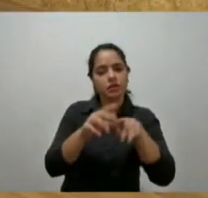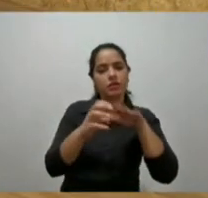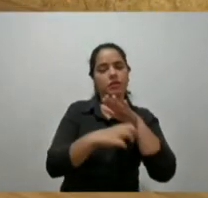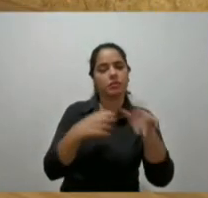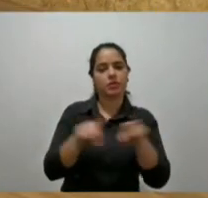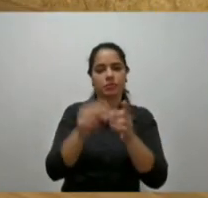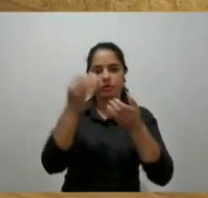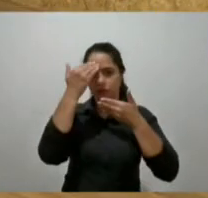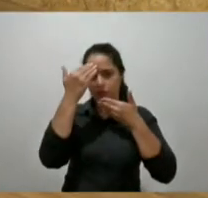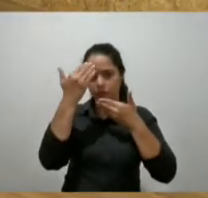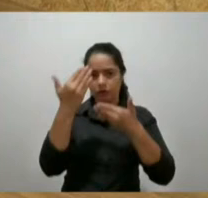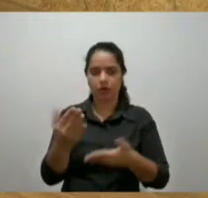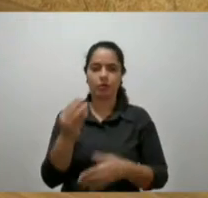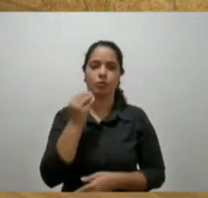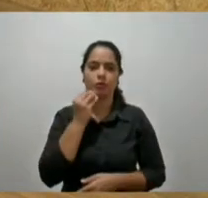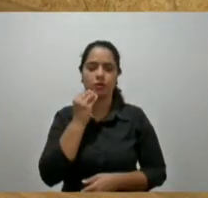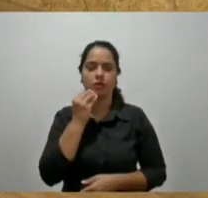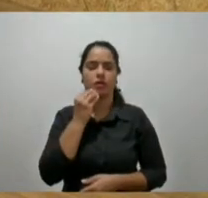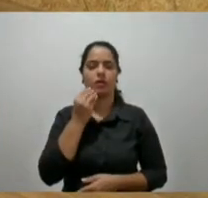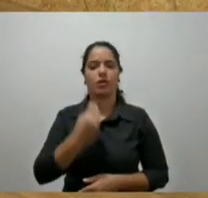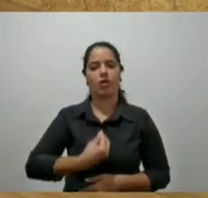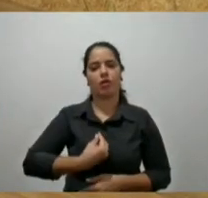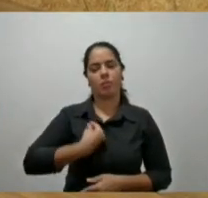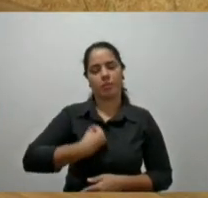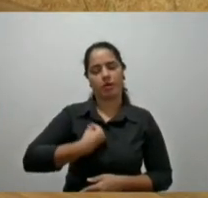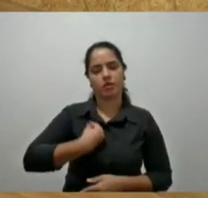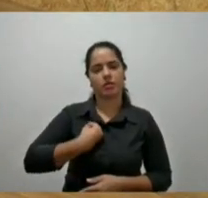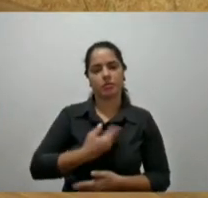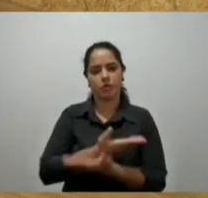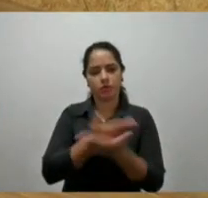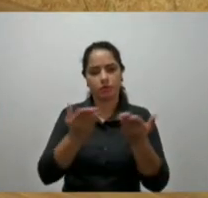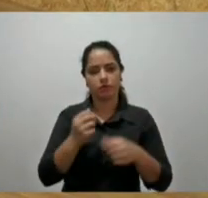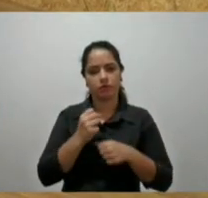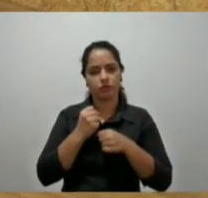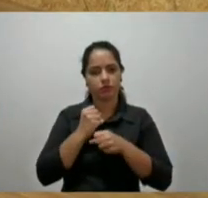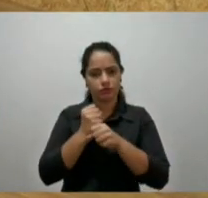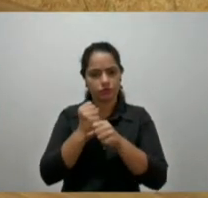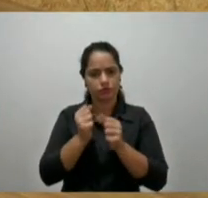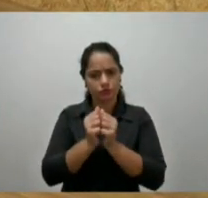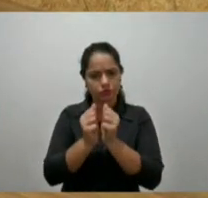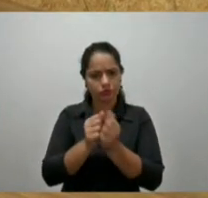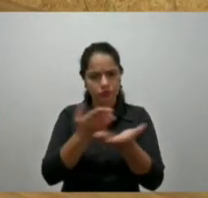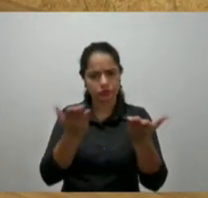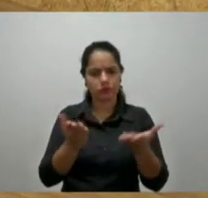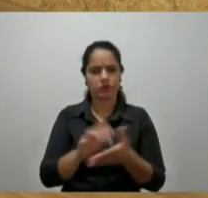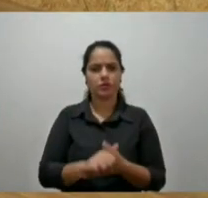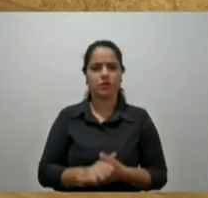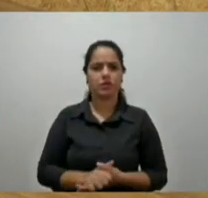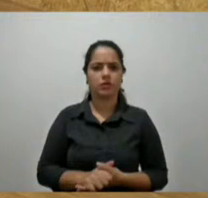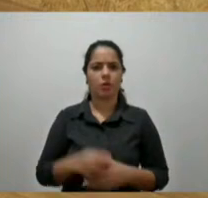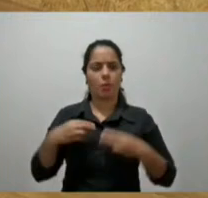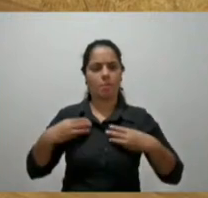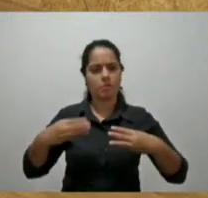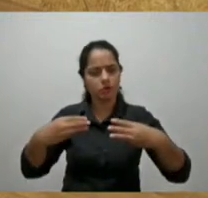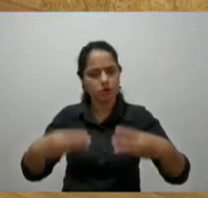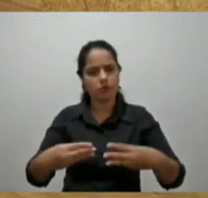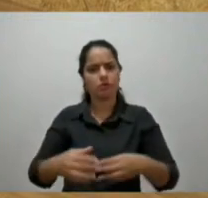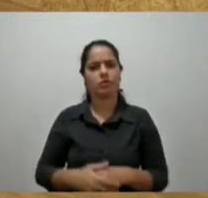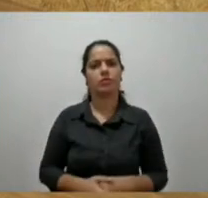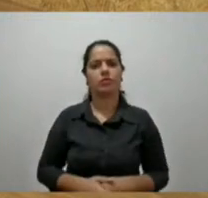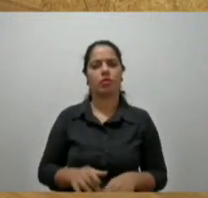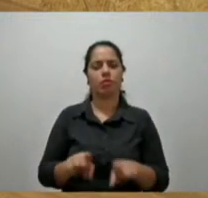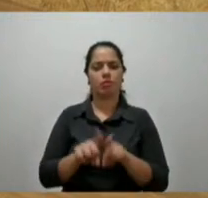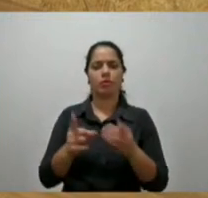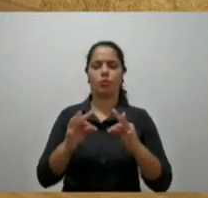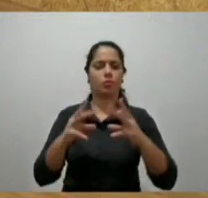pela oportunidade de participar com vocês, especialmente o doutor Zé Armando e o nosso ministro Nelson Jobim deste debate. Muito obrigado, governador.